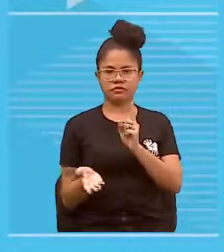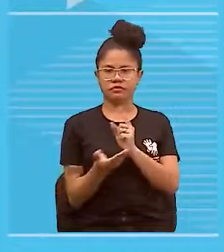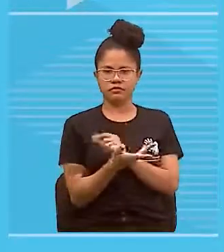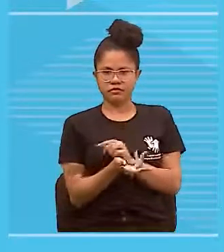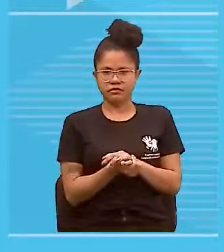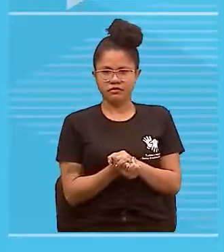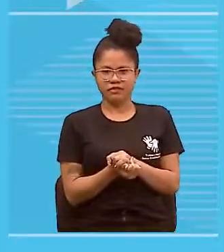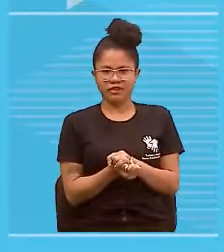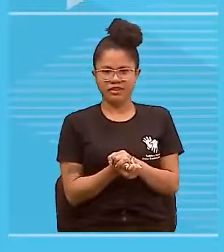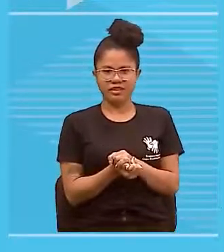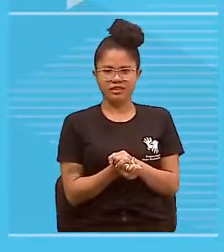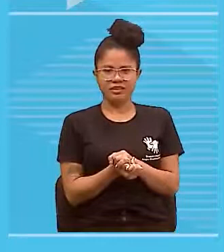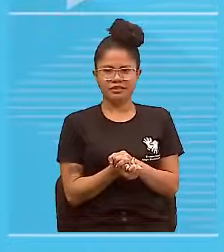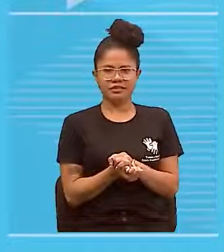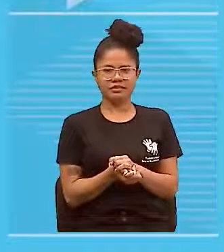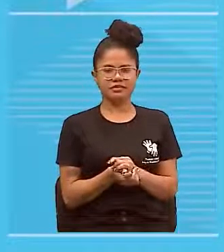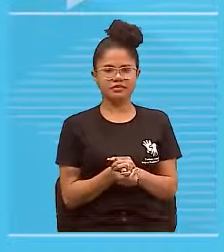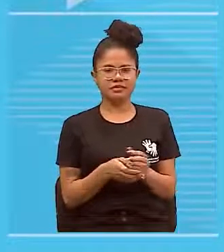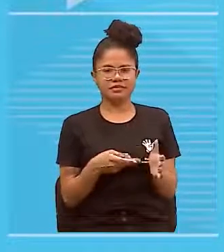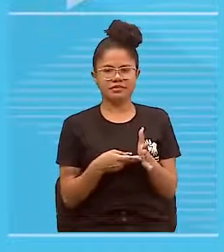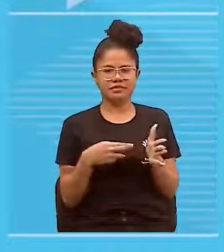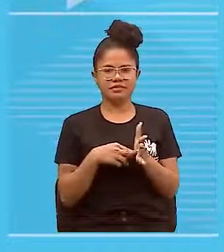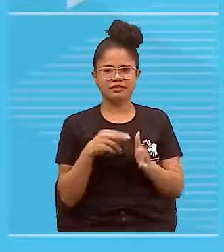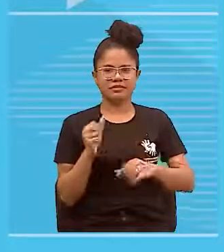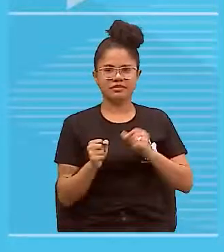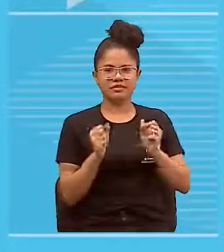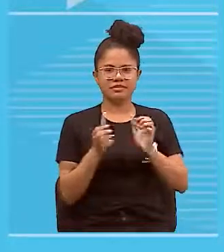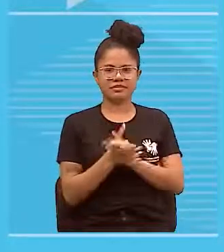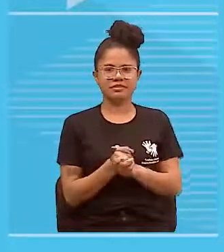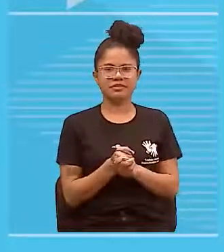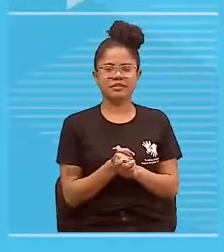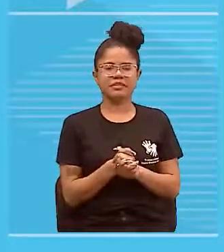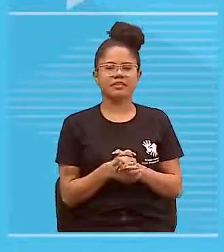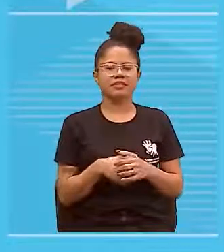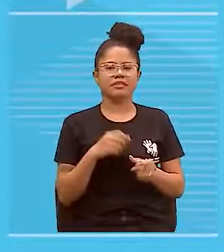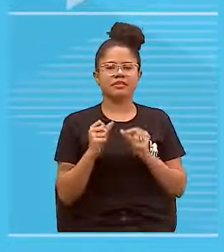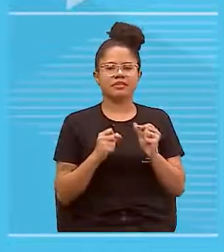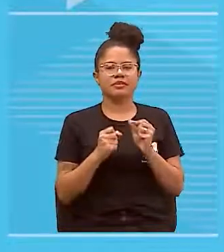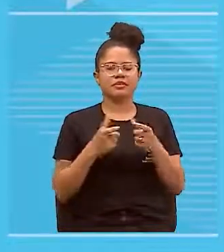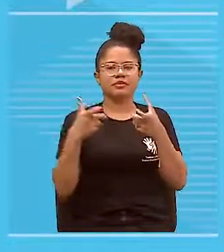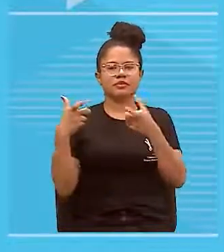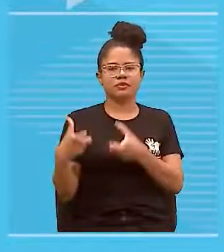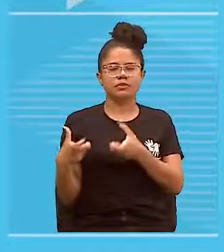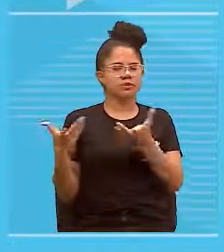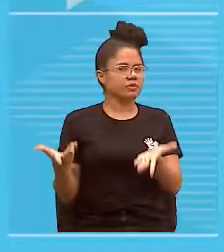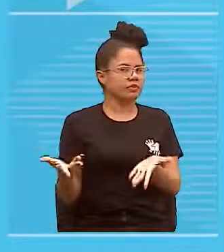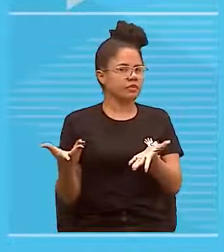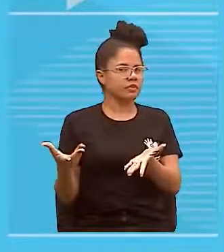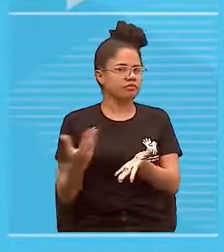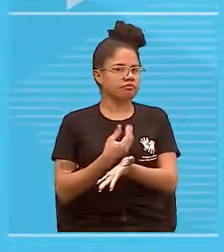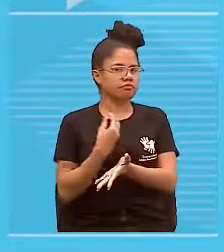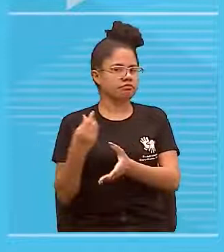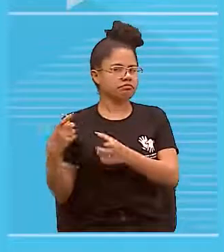necessariamente. Ah, o fato do indivíduo existir num determinado lugar, isso se refere ao hábitat. Então, eu posso